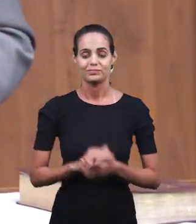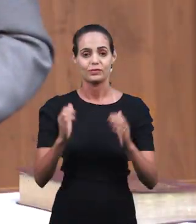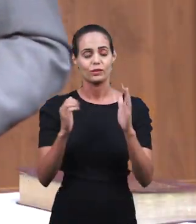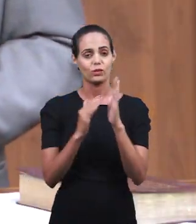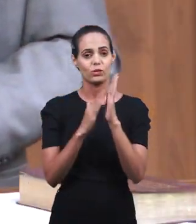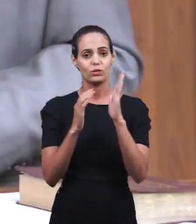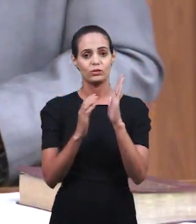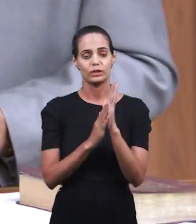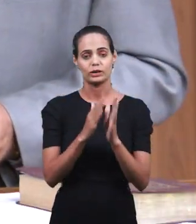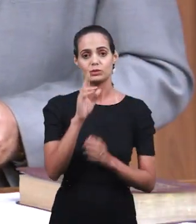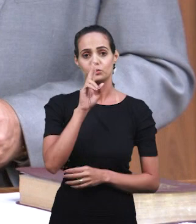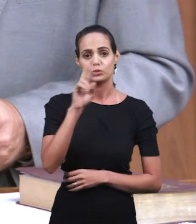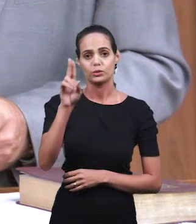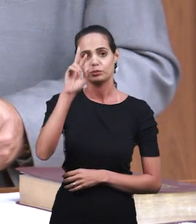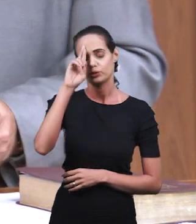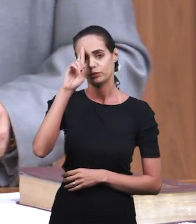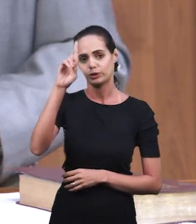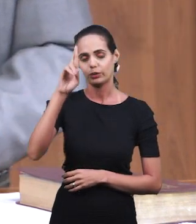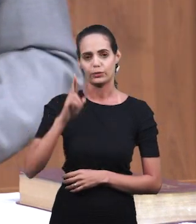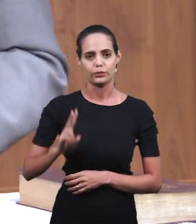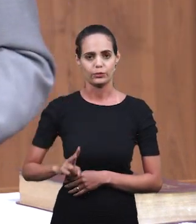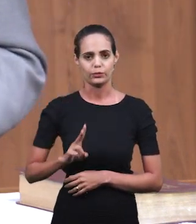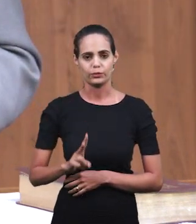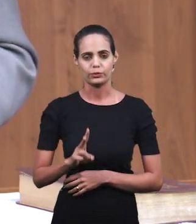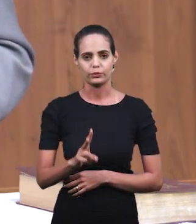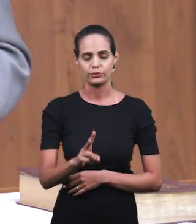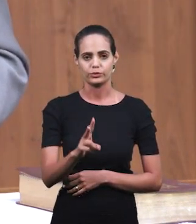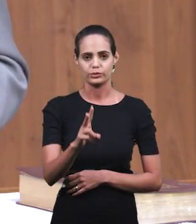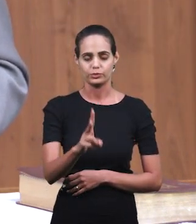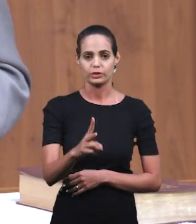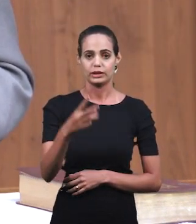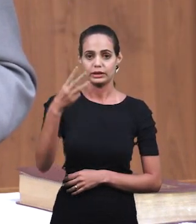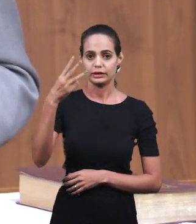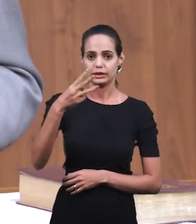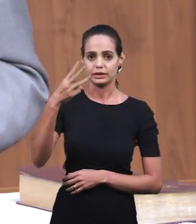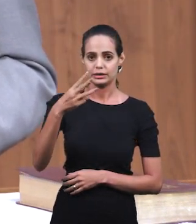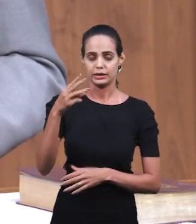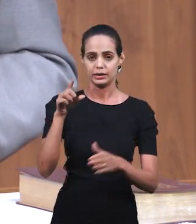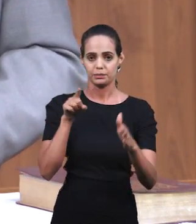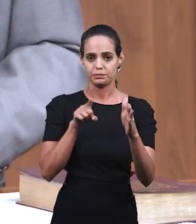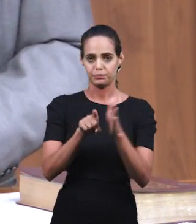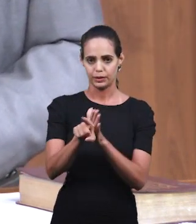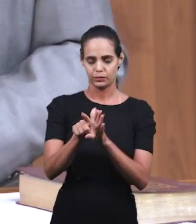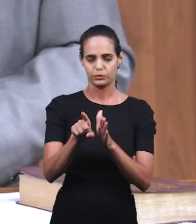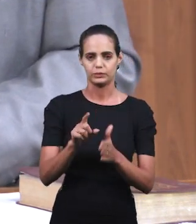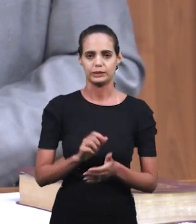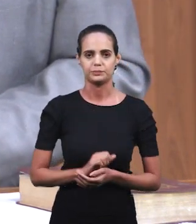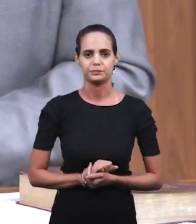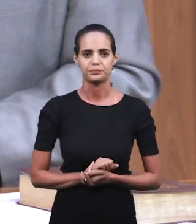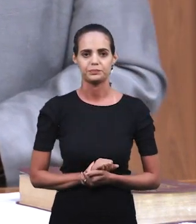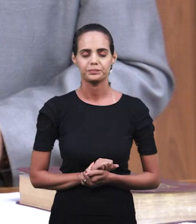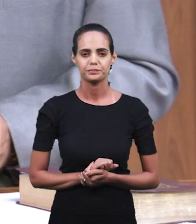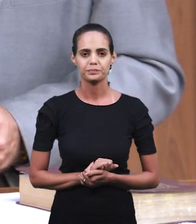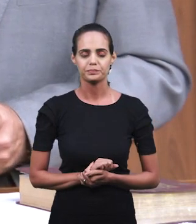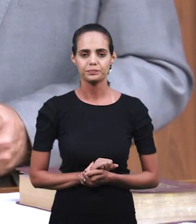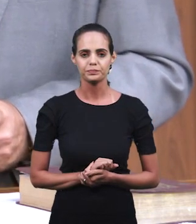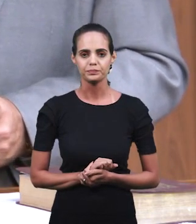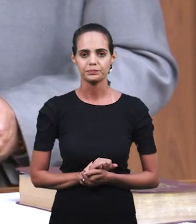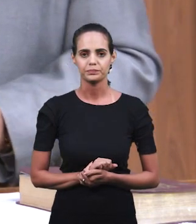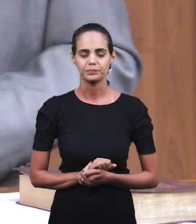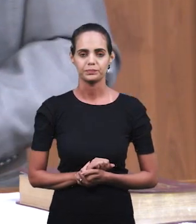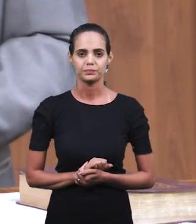Louvado seja o nome do Senhor. Então vamos dar continuidade para a terceira e última pergunta desta